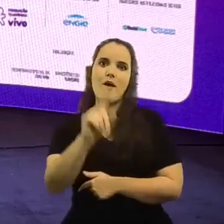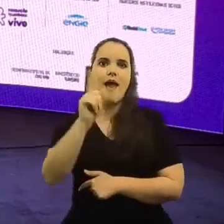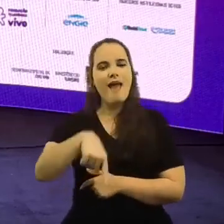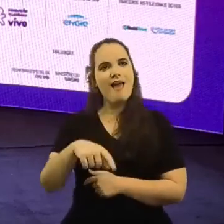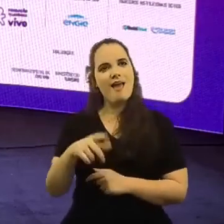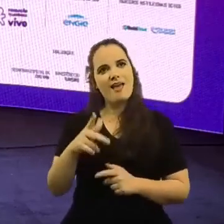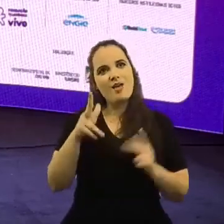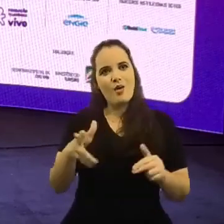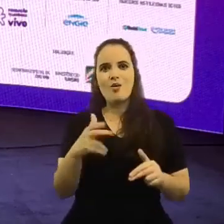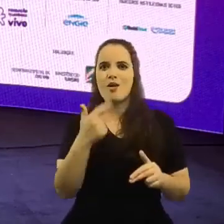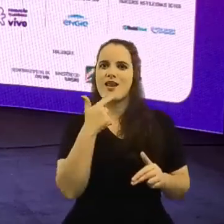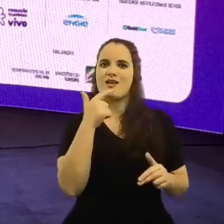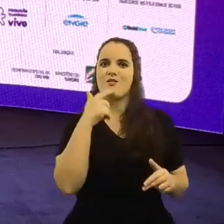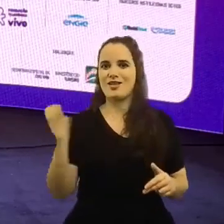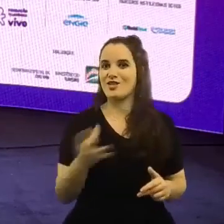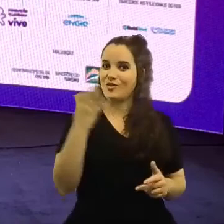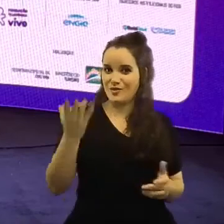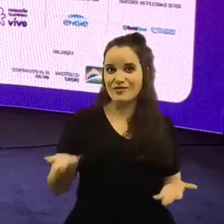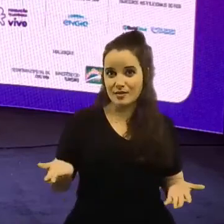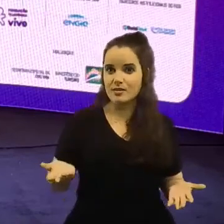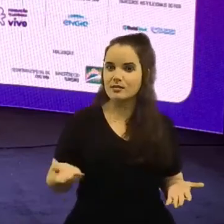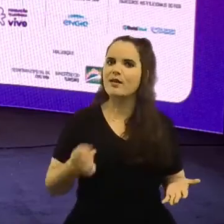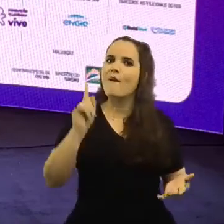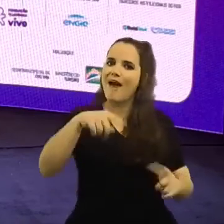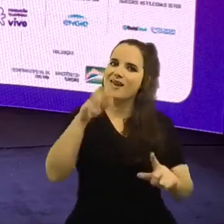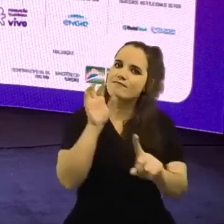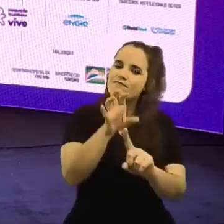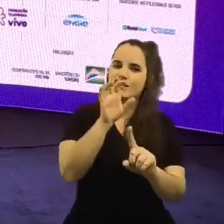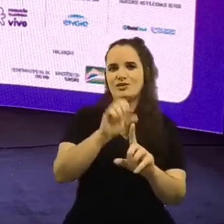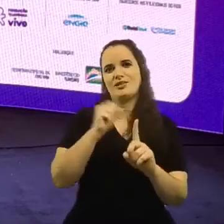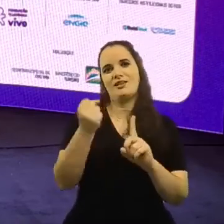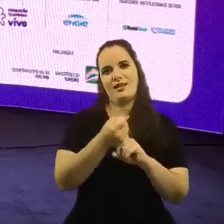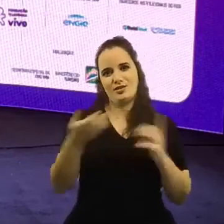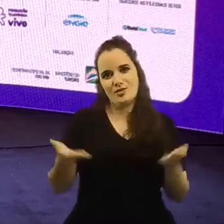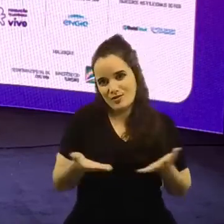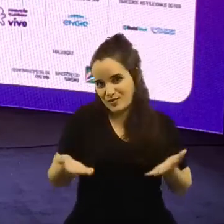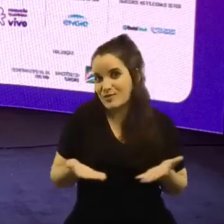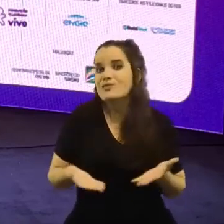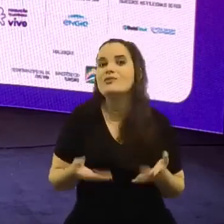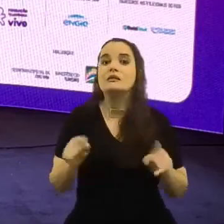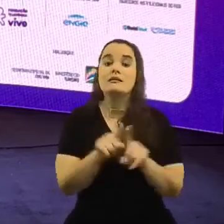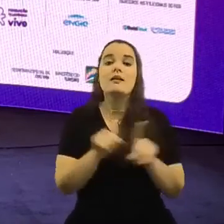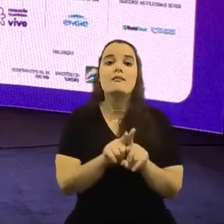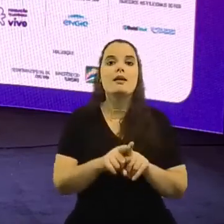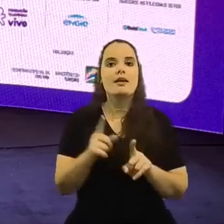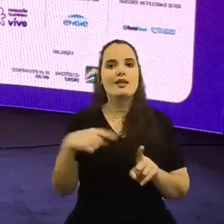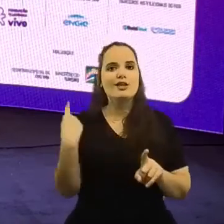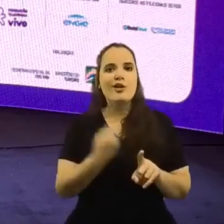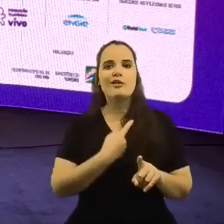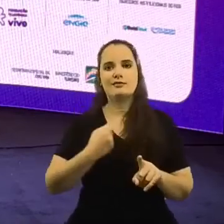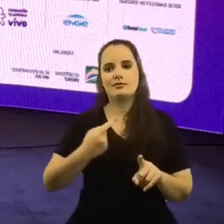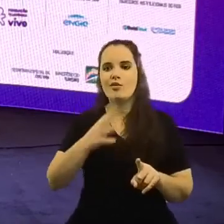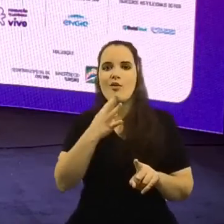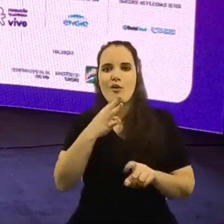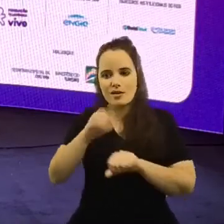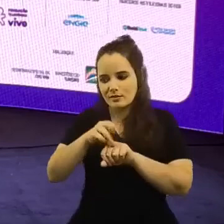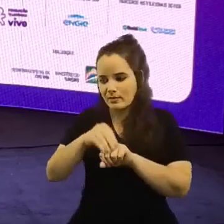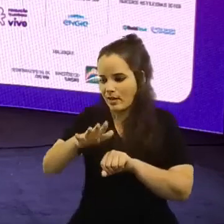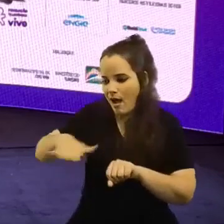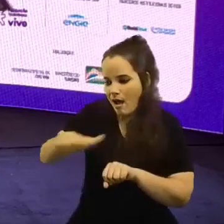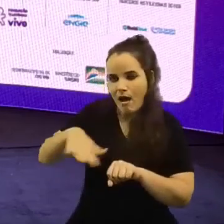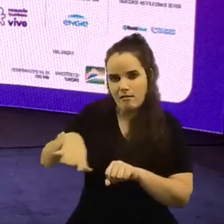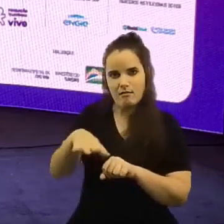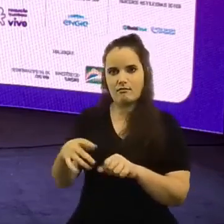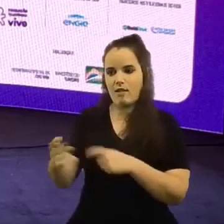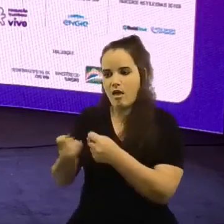impacto enorme na nossa sociedade, na nossa capacidade, inclusive, de economia financeira, de decisão sobre